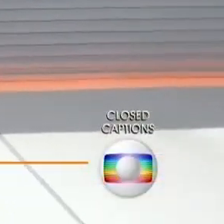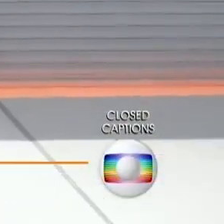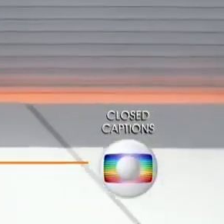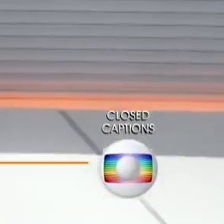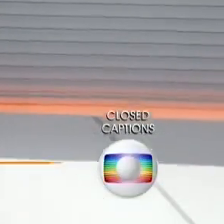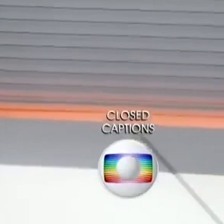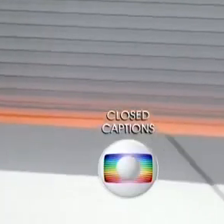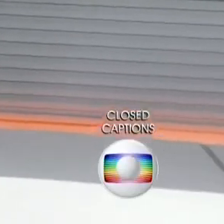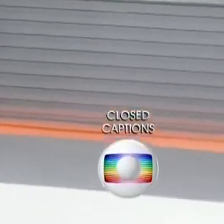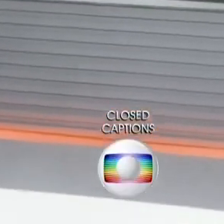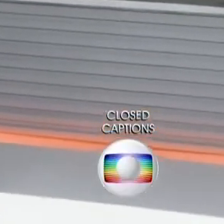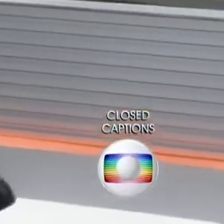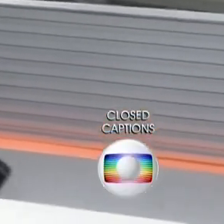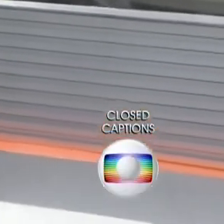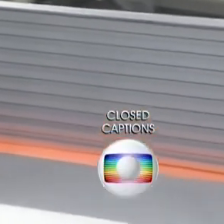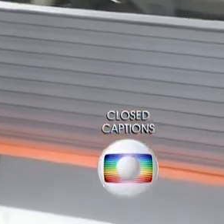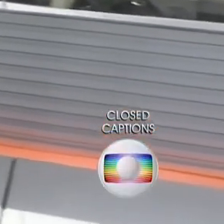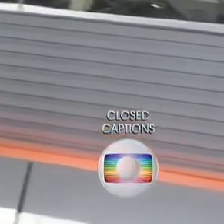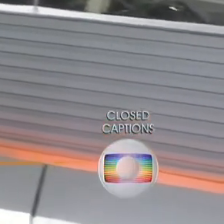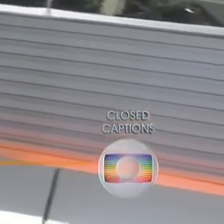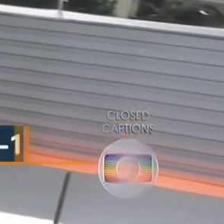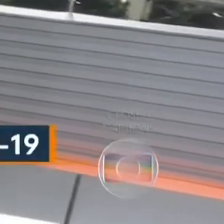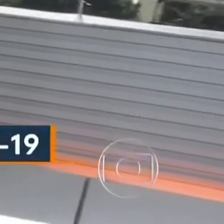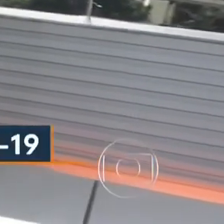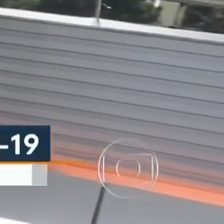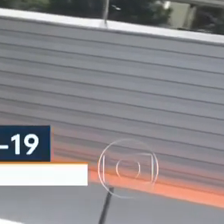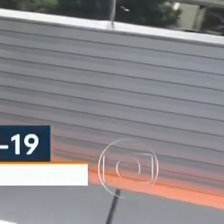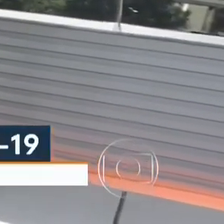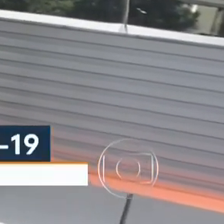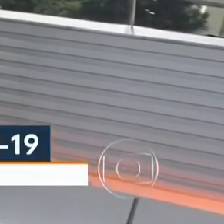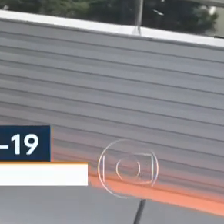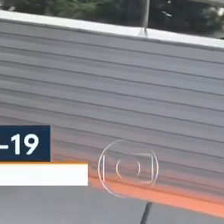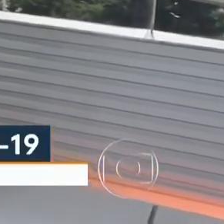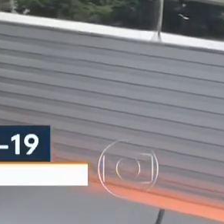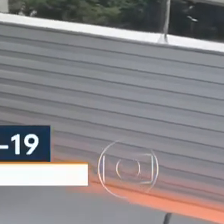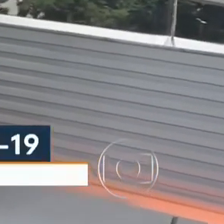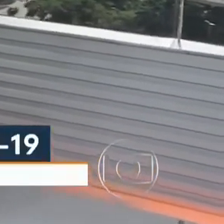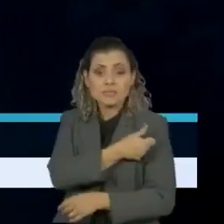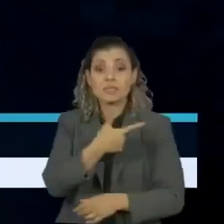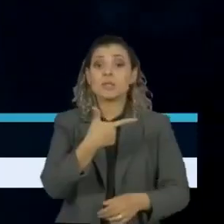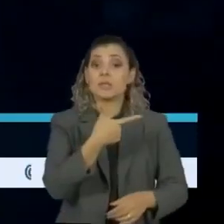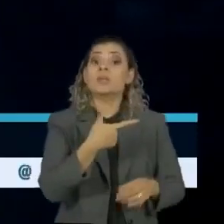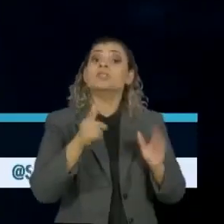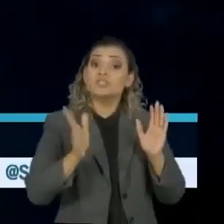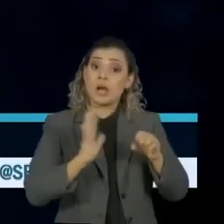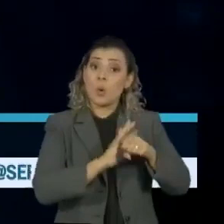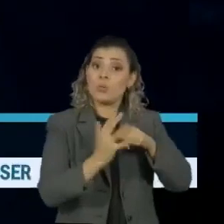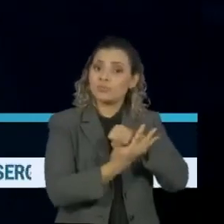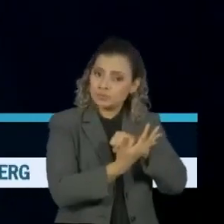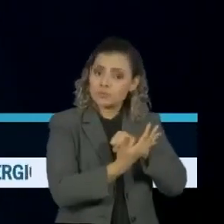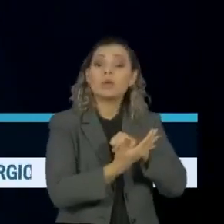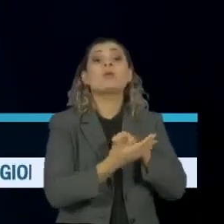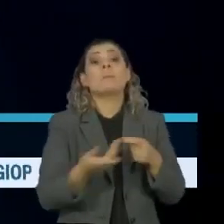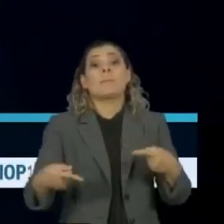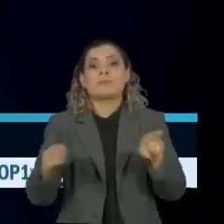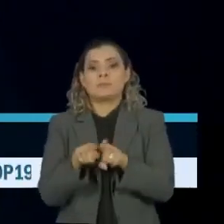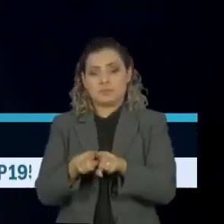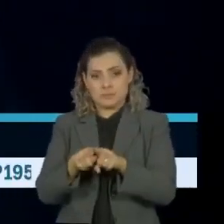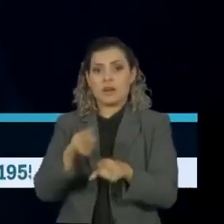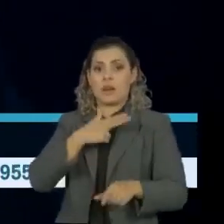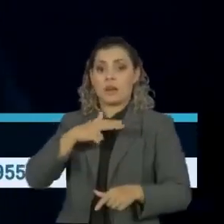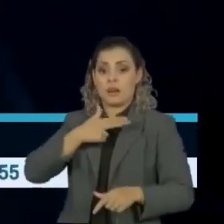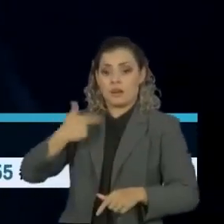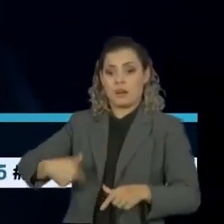anunciou hoje de manhã numa rede social que São Paulo vai produzir uma vacina contra a cor 2019 em parceria com laboratório chinês